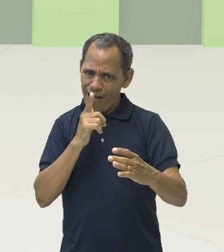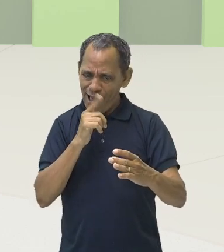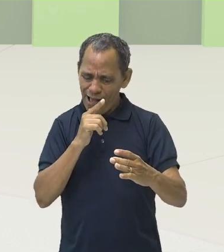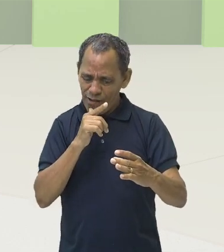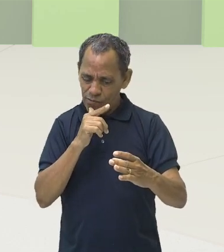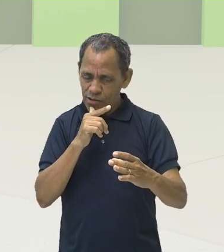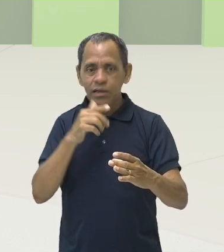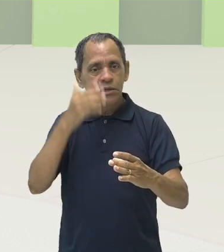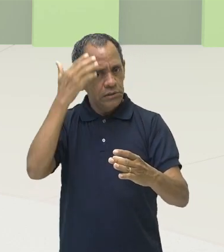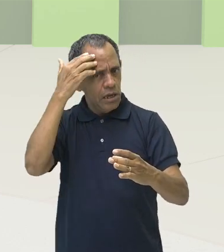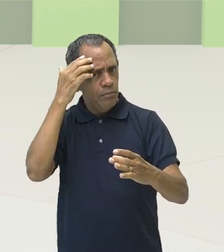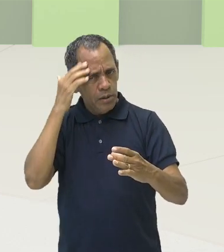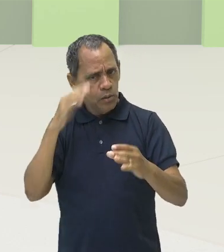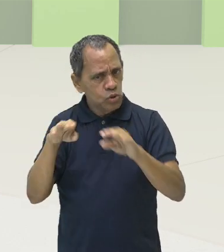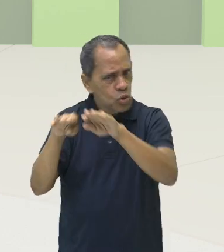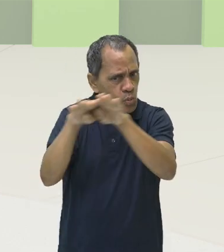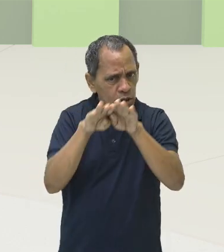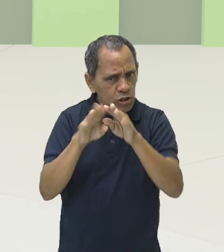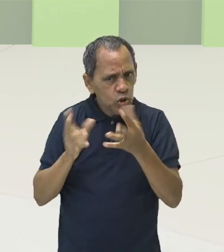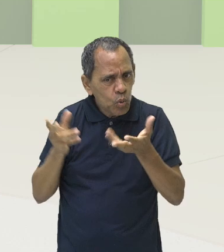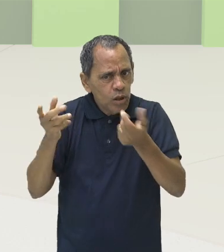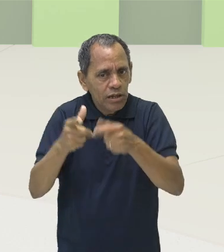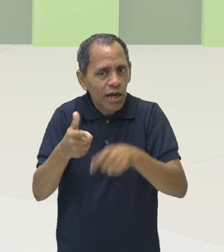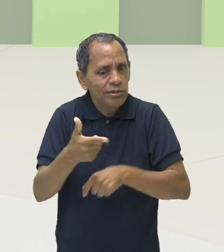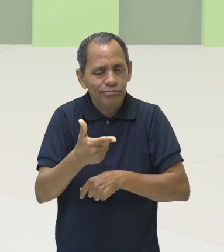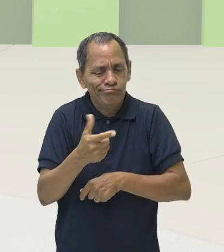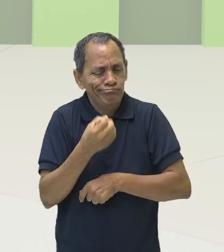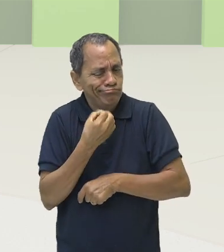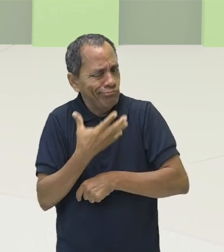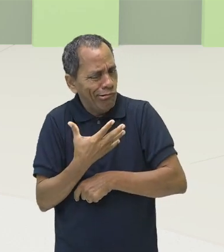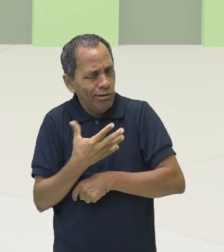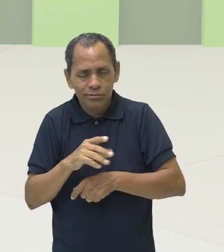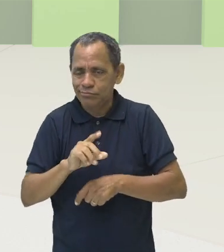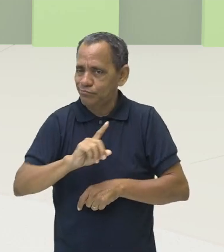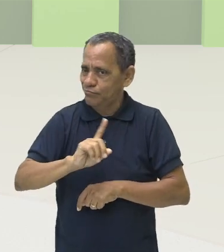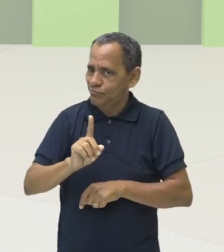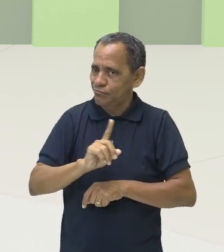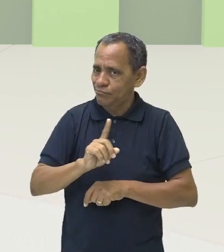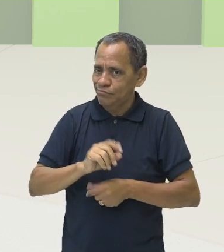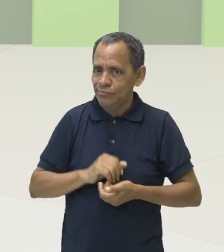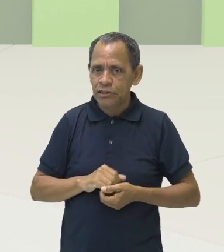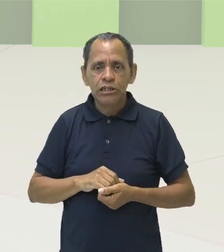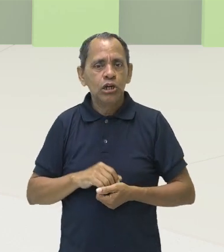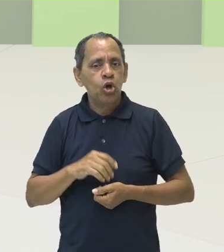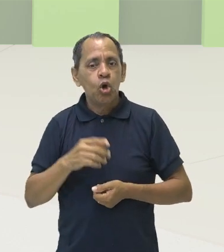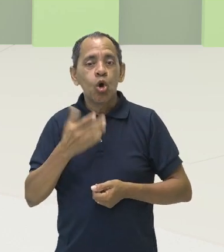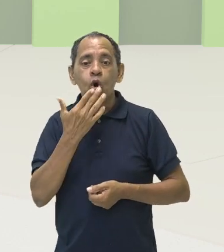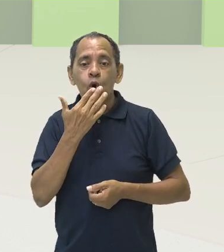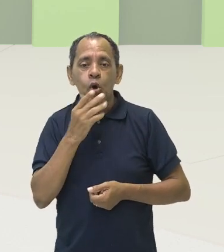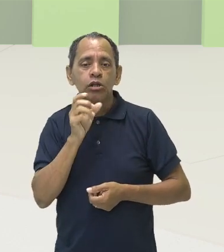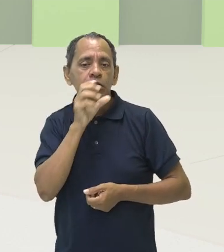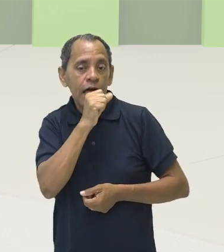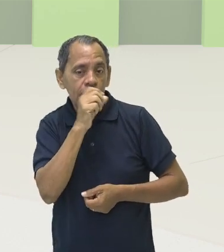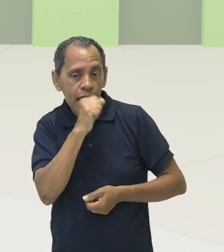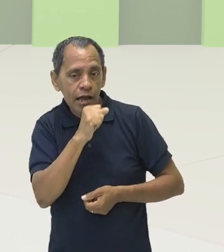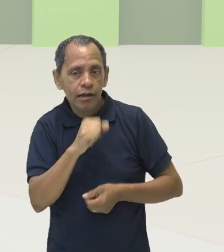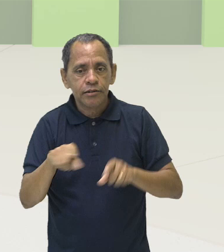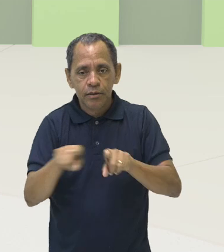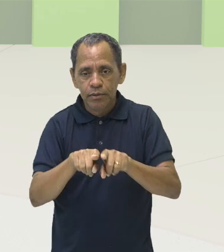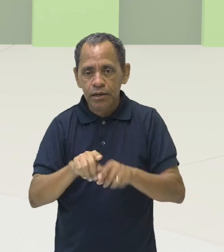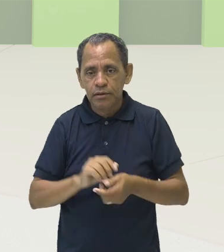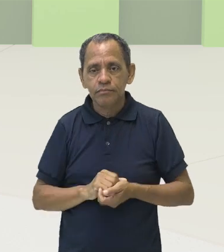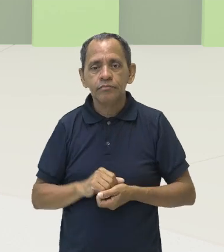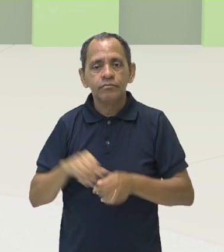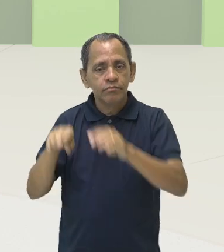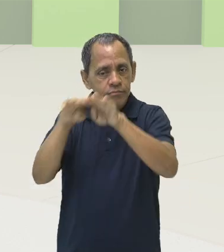padrão de qualidade. Ah, tem alguma coisa, essa água está meio alaranjada. Não está no padrão de qualidade. Por quê? Para ela estar no padrão